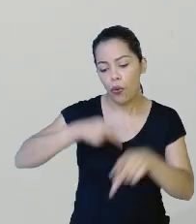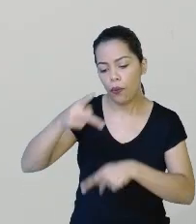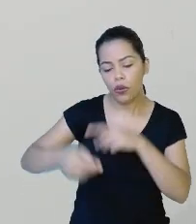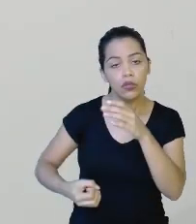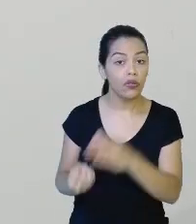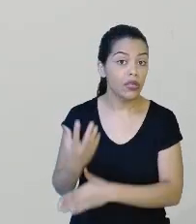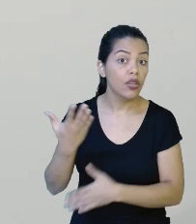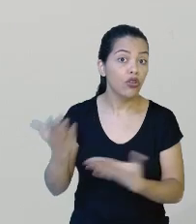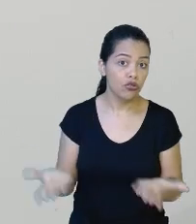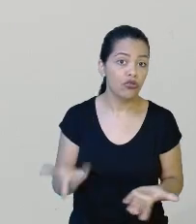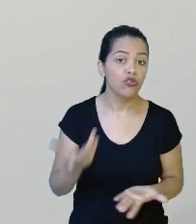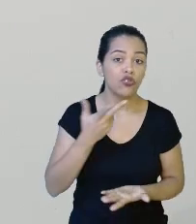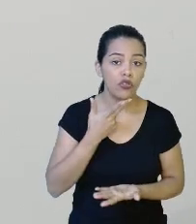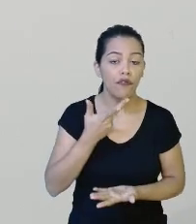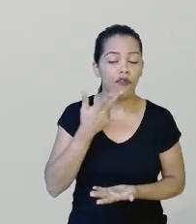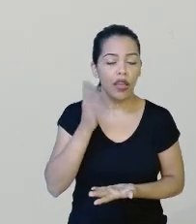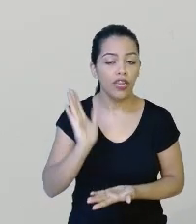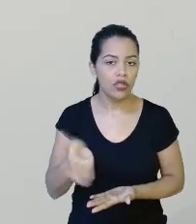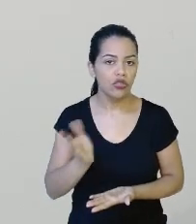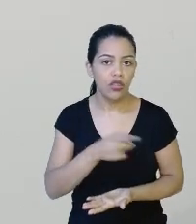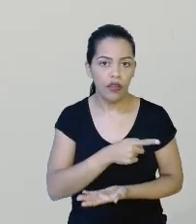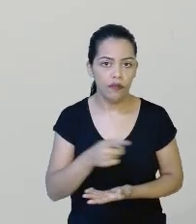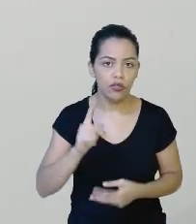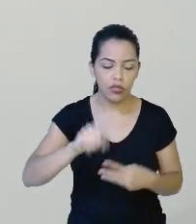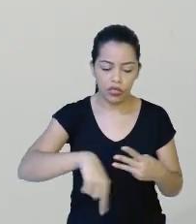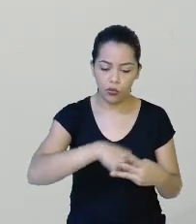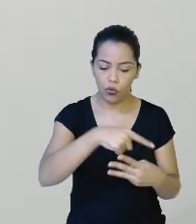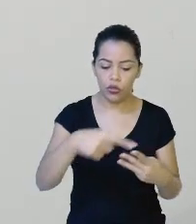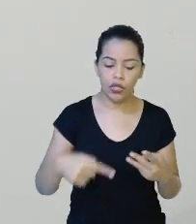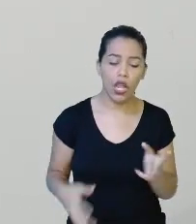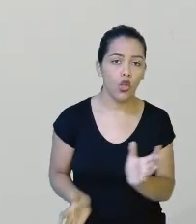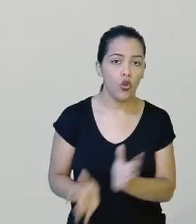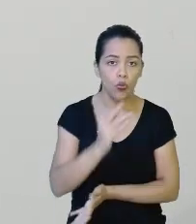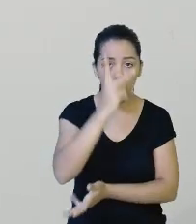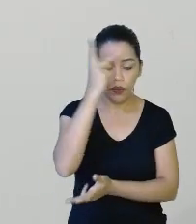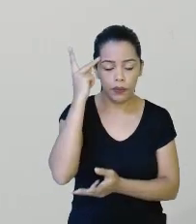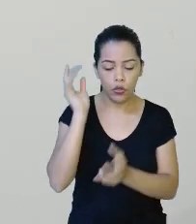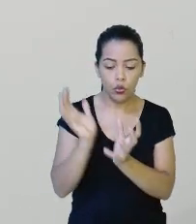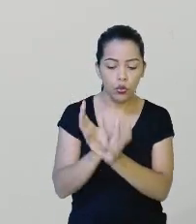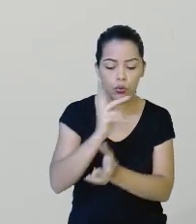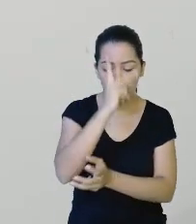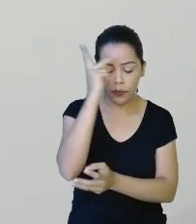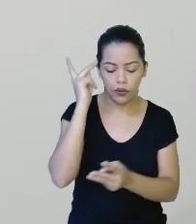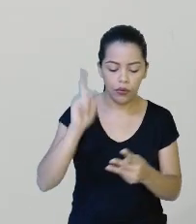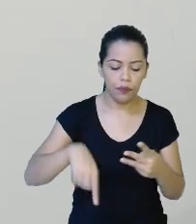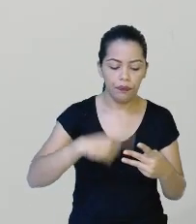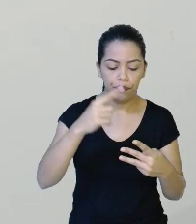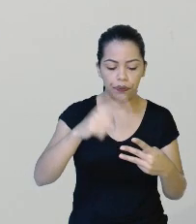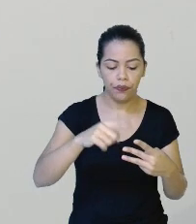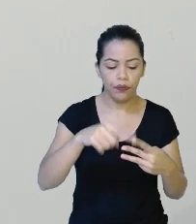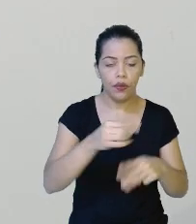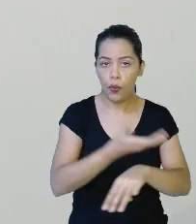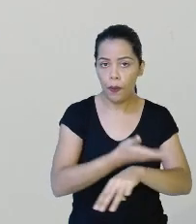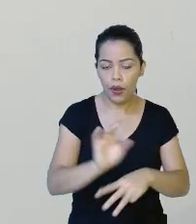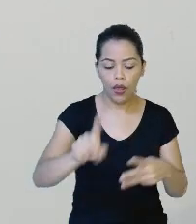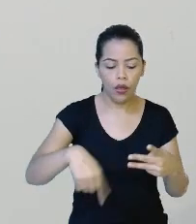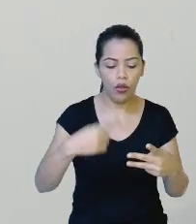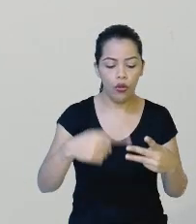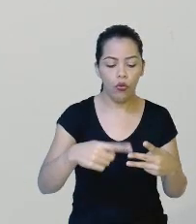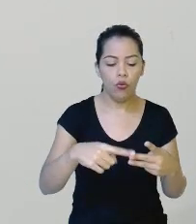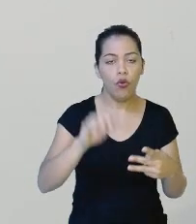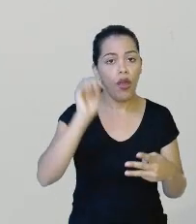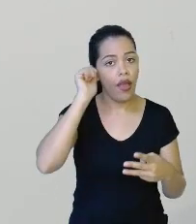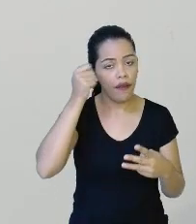já disse a vocês, inicialmente por 3 etnias, o indígena, o branco europeu e o negro africano.